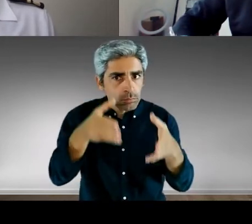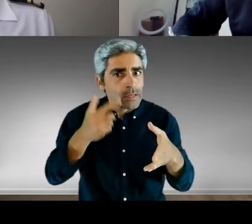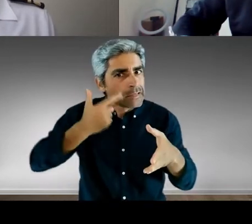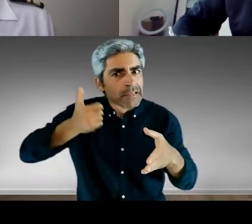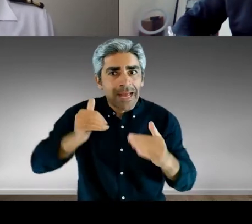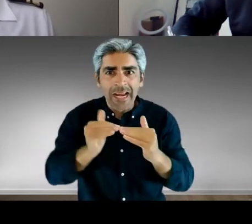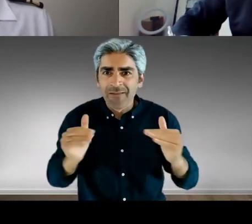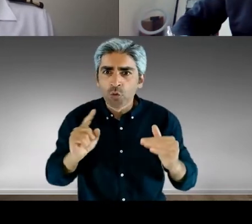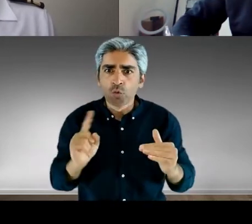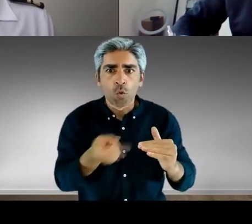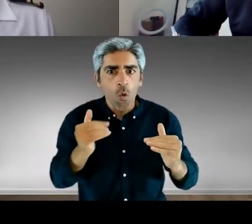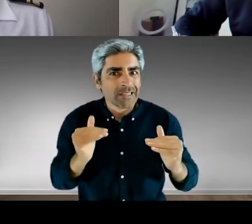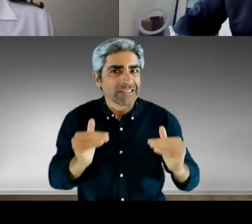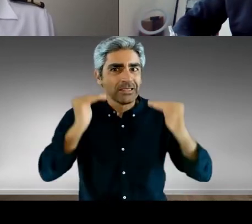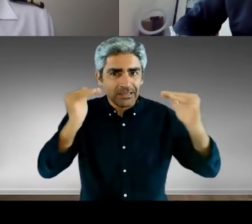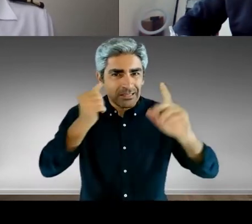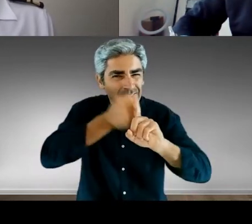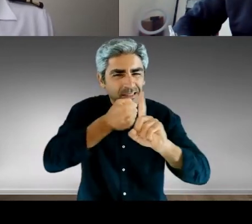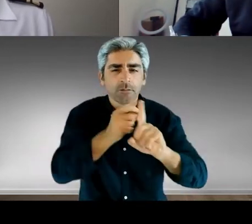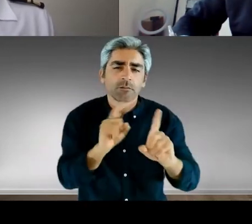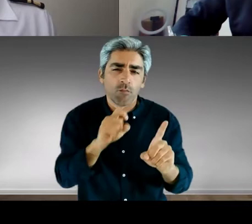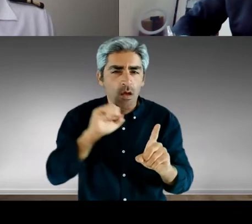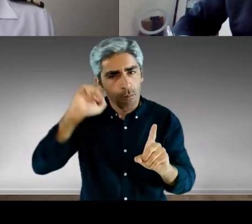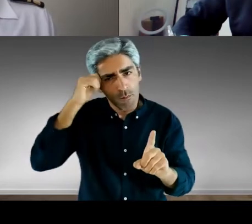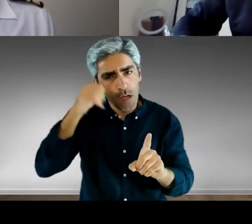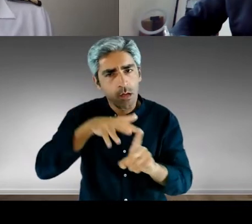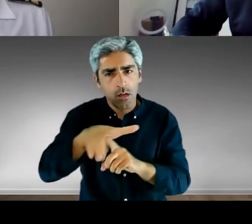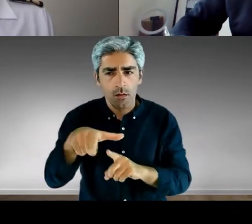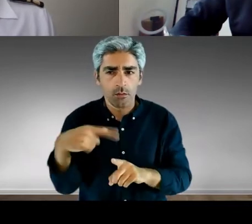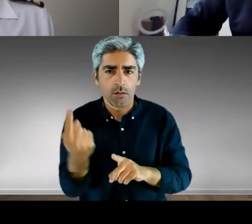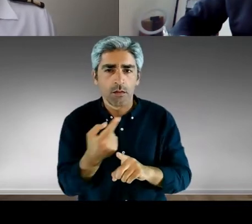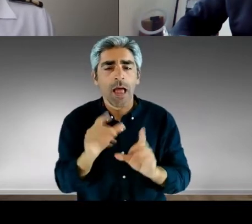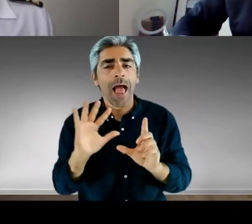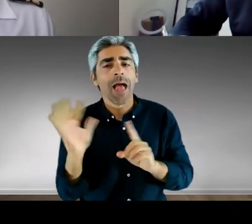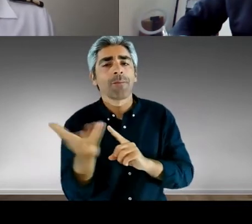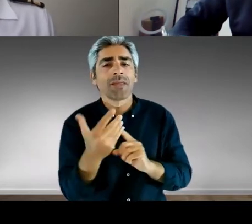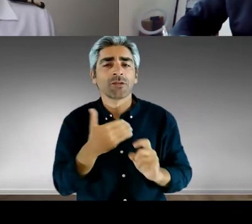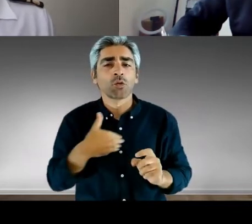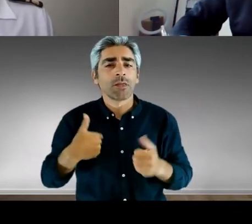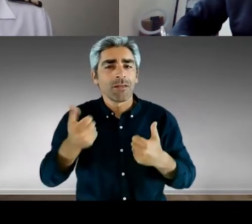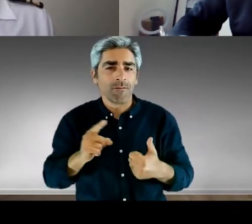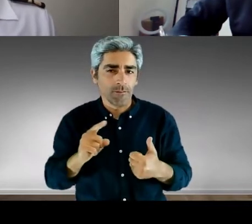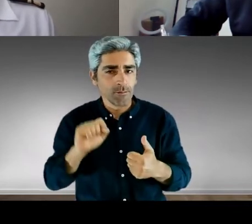ambiente saudável para as pessoas a melhorarem continuamente, mas quem está realmente, reiteradamente abaixo do